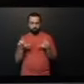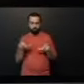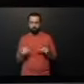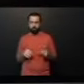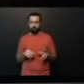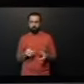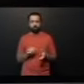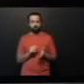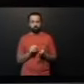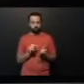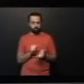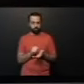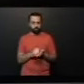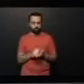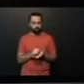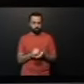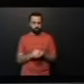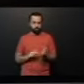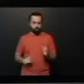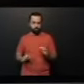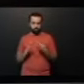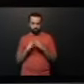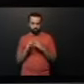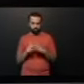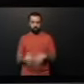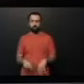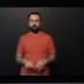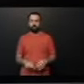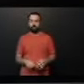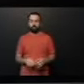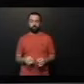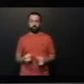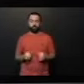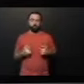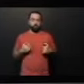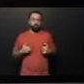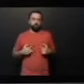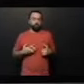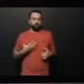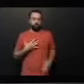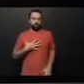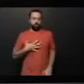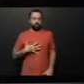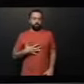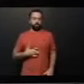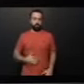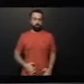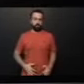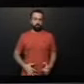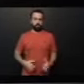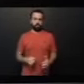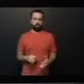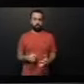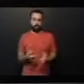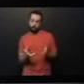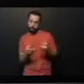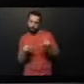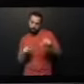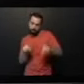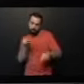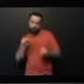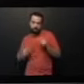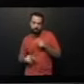estão fazendo em casa. Combinado? Então, se preparem aí, peguem a apostila, o estojo com